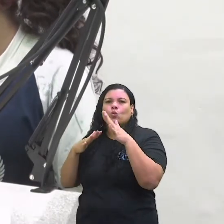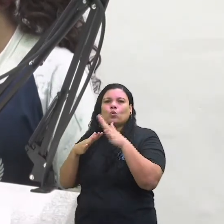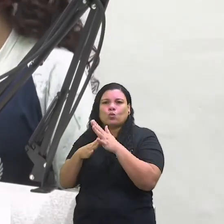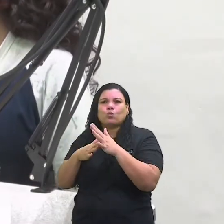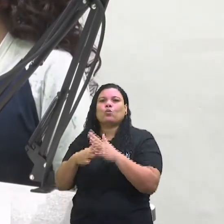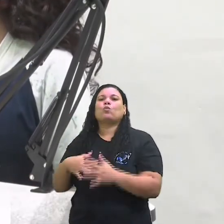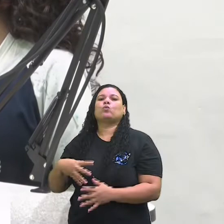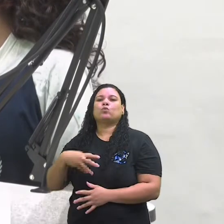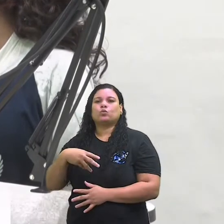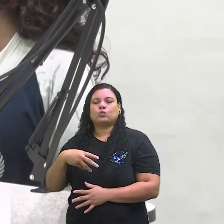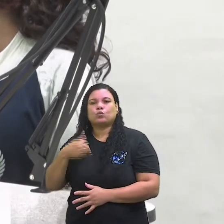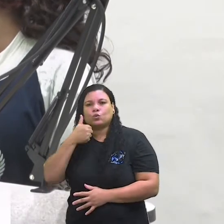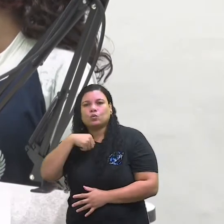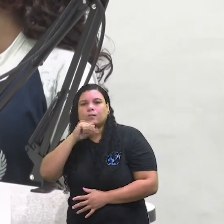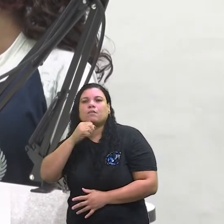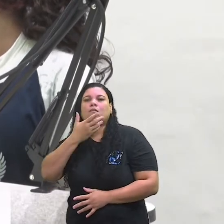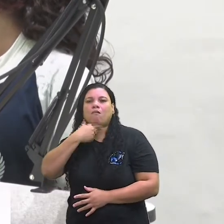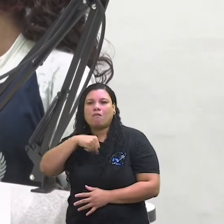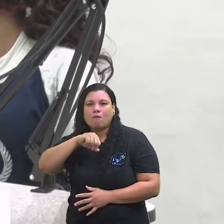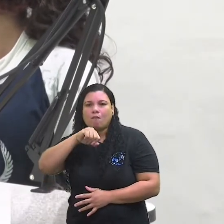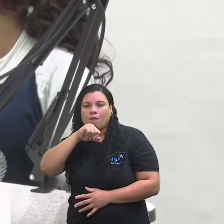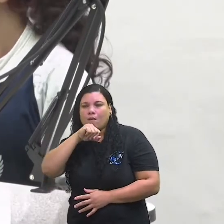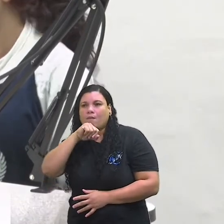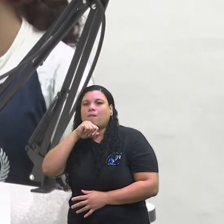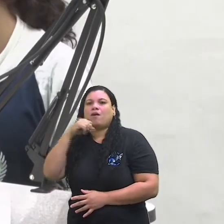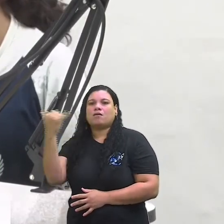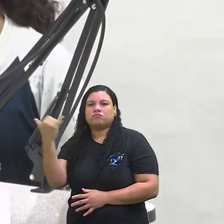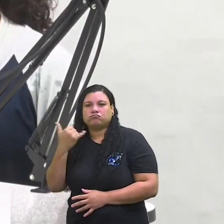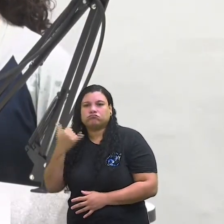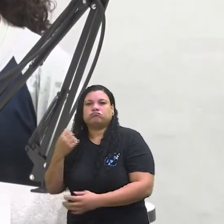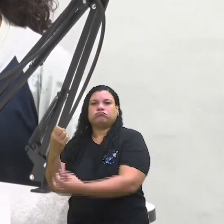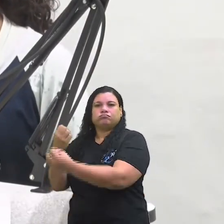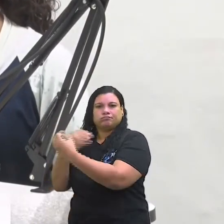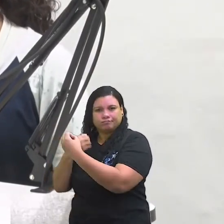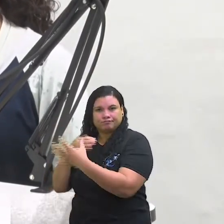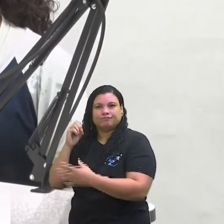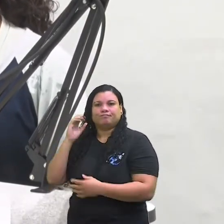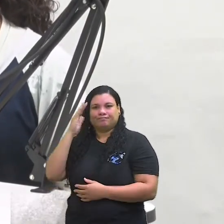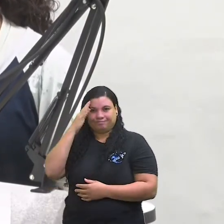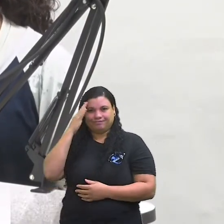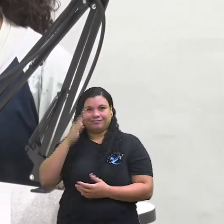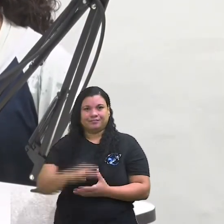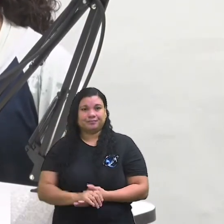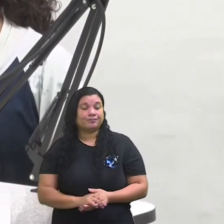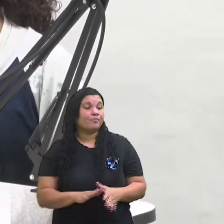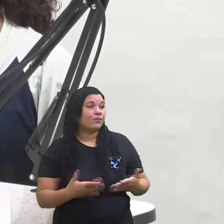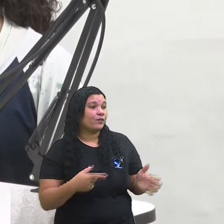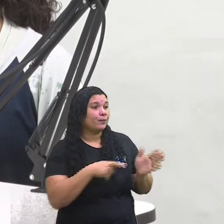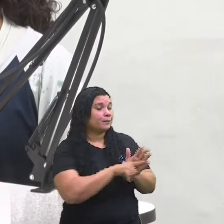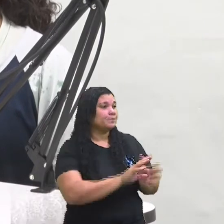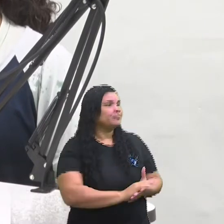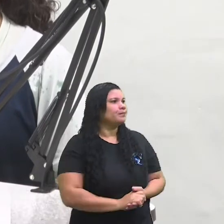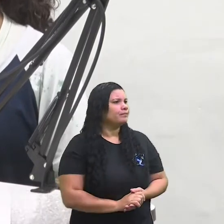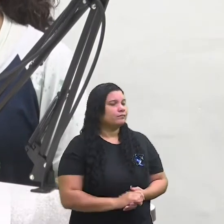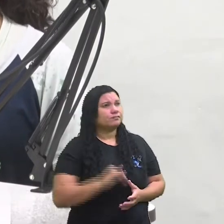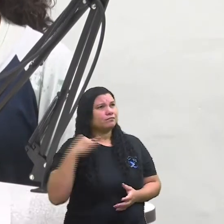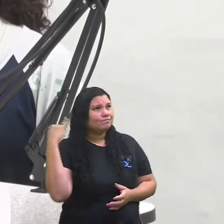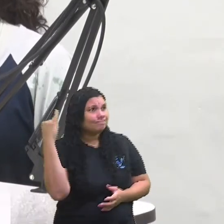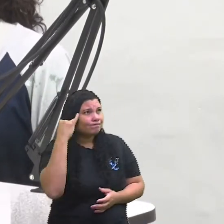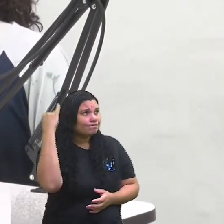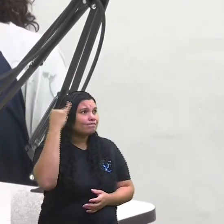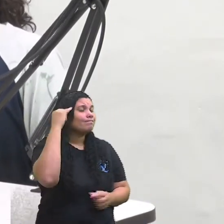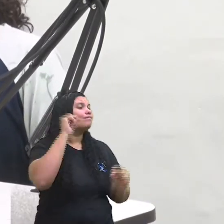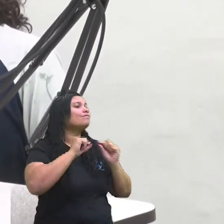falar exatamente aí do que você falou, olha. É importante a parceria família-escola para que haja um